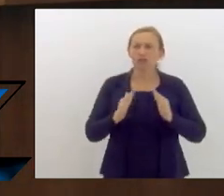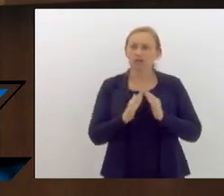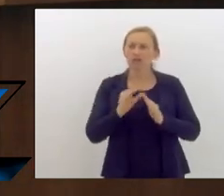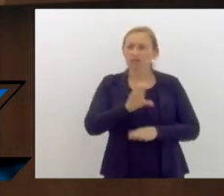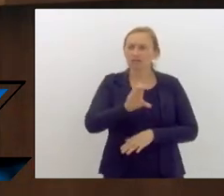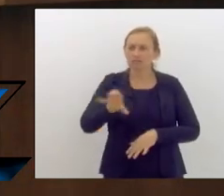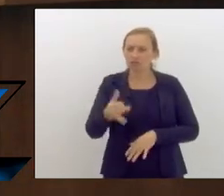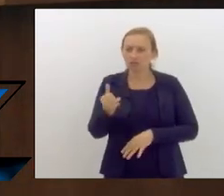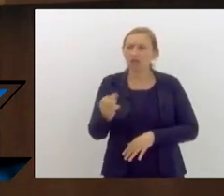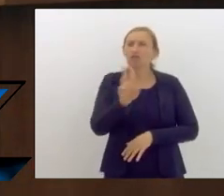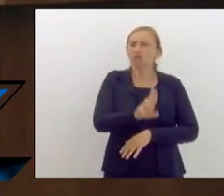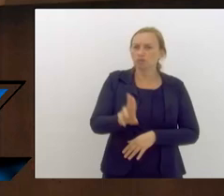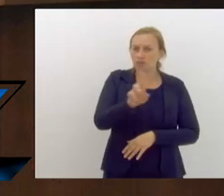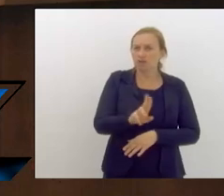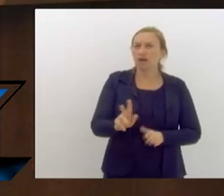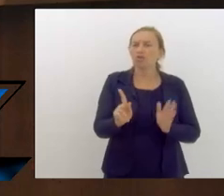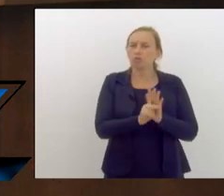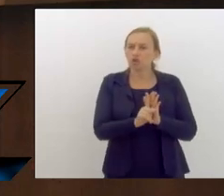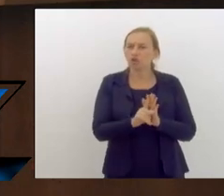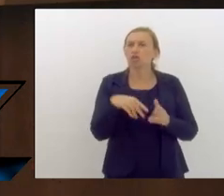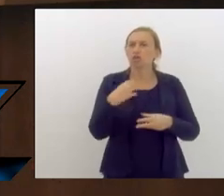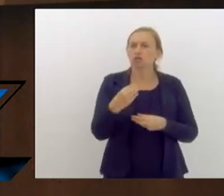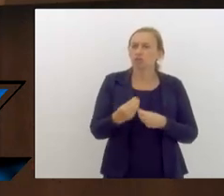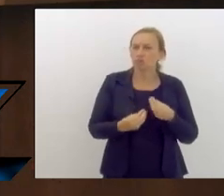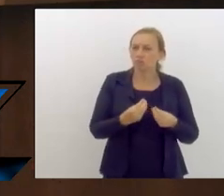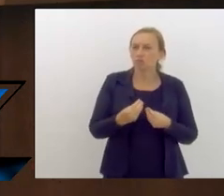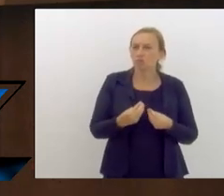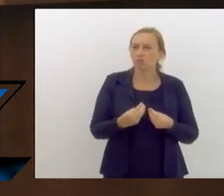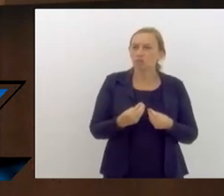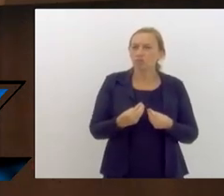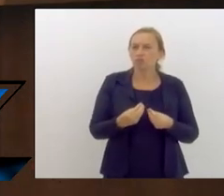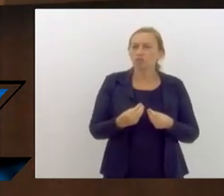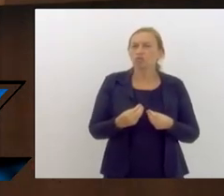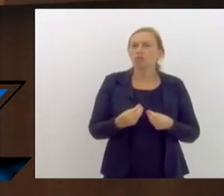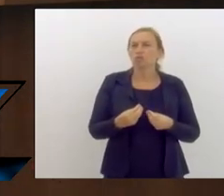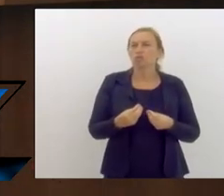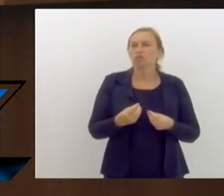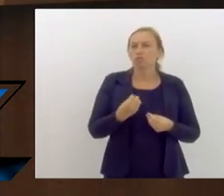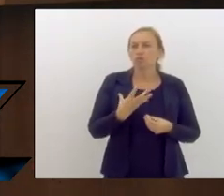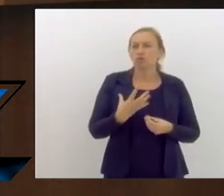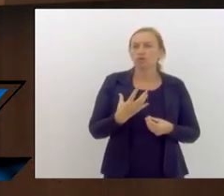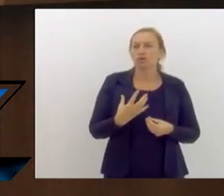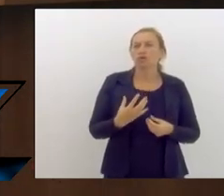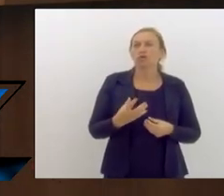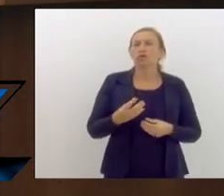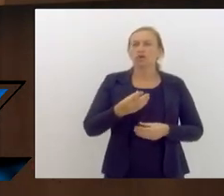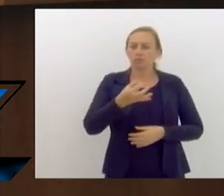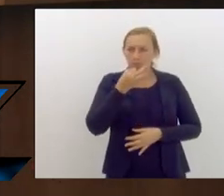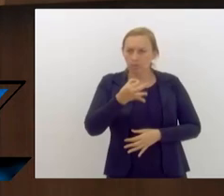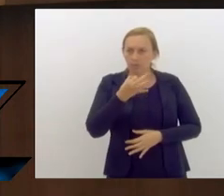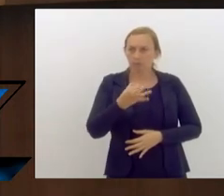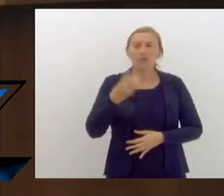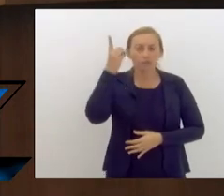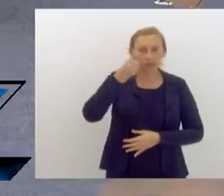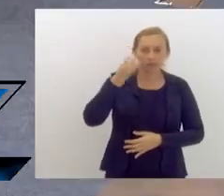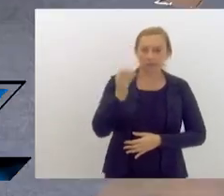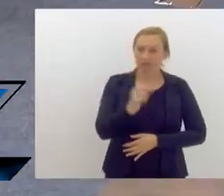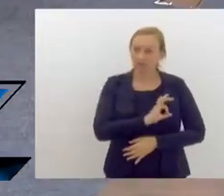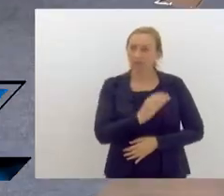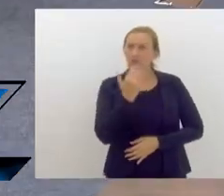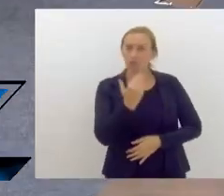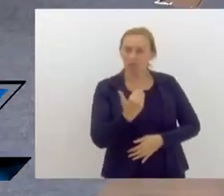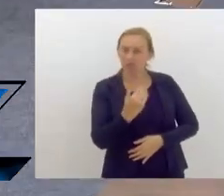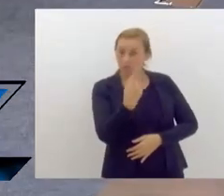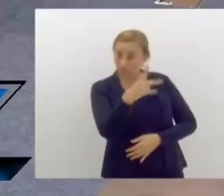ccj e usar esse projeto como como um paradigma para isso então fica minha sugestão para deputada Marta Rocha a pedido dela como